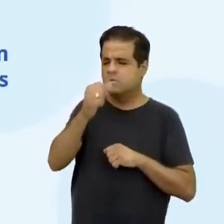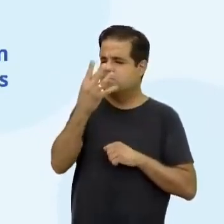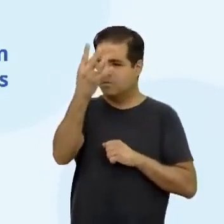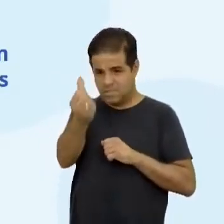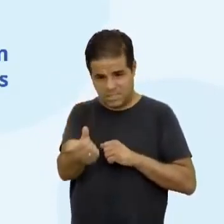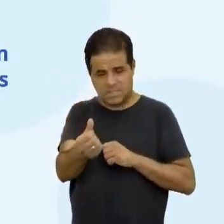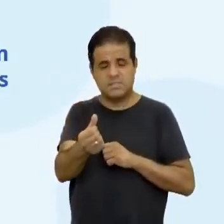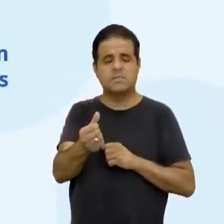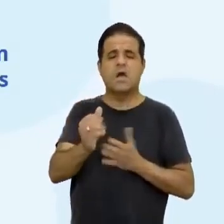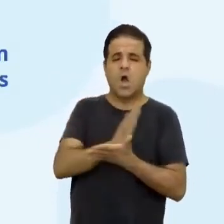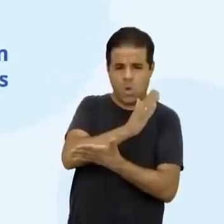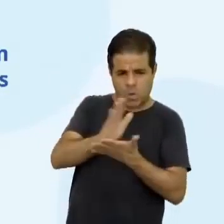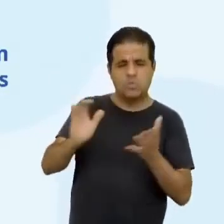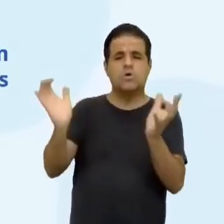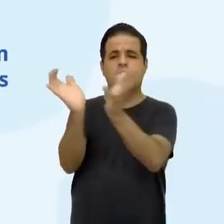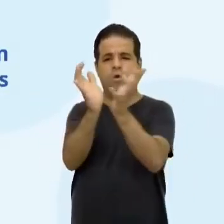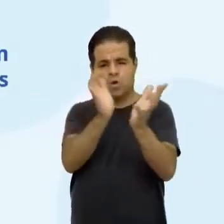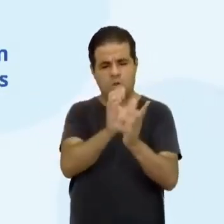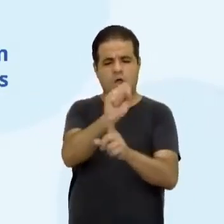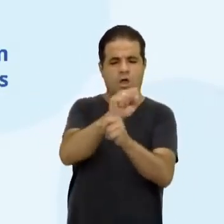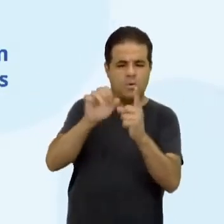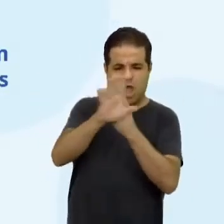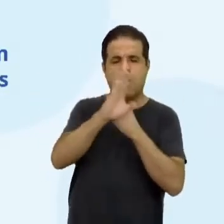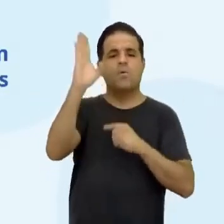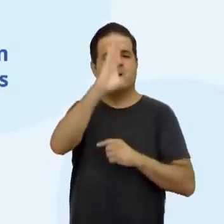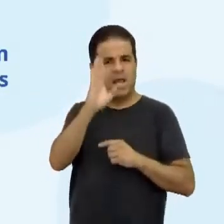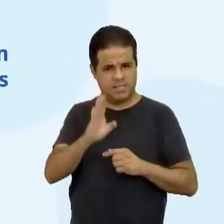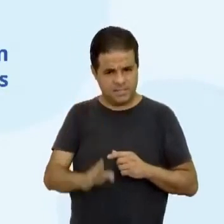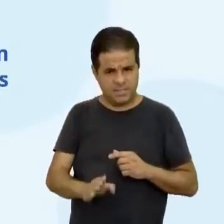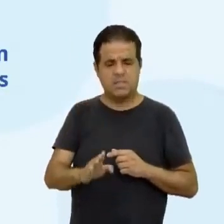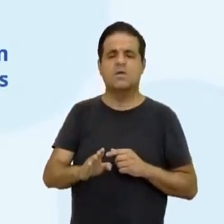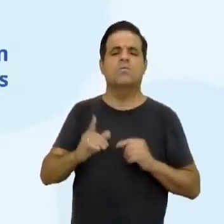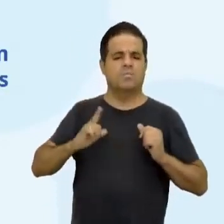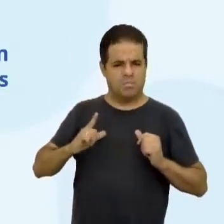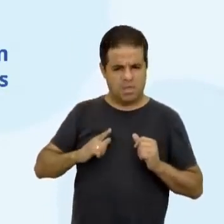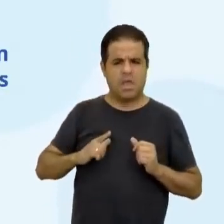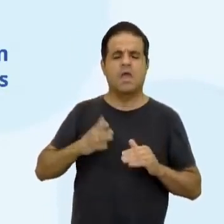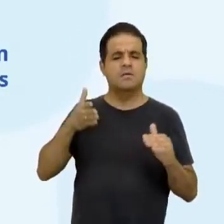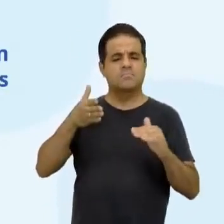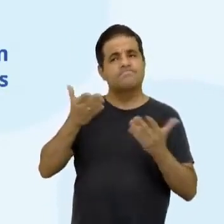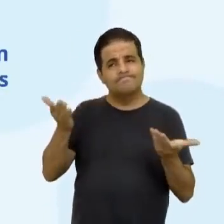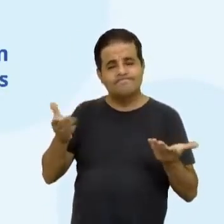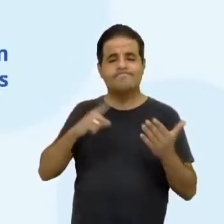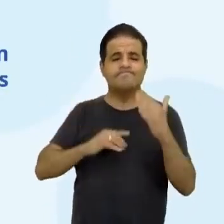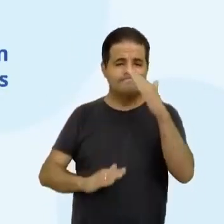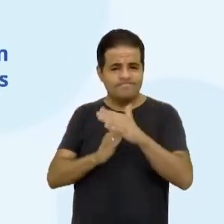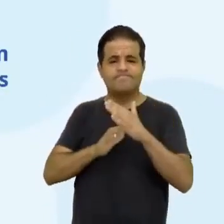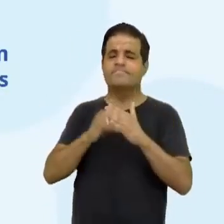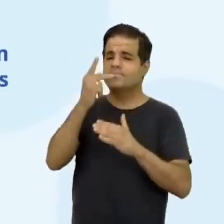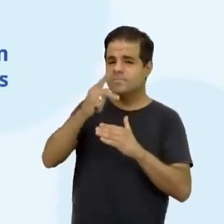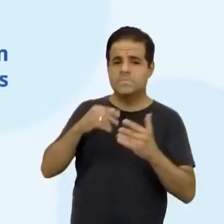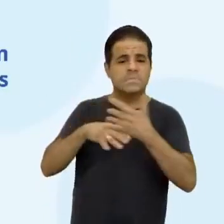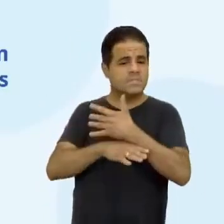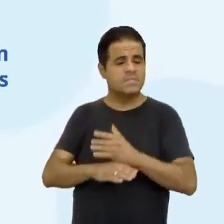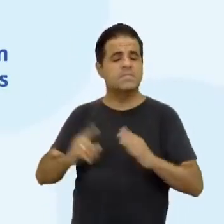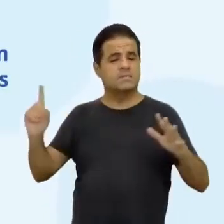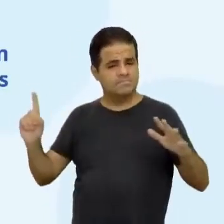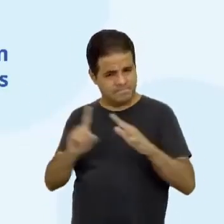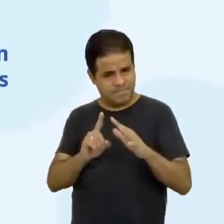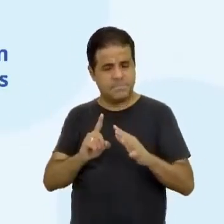46, alguns grupos sociais no Brasil ainda possuíam entrave e limitações em sua